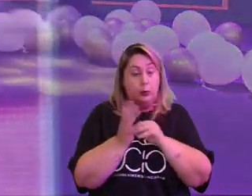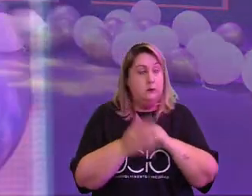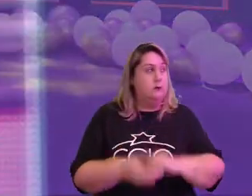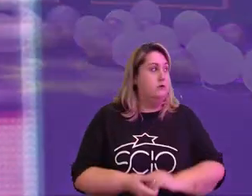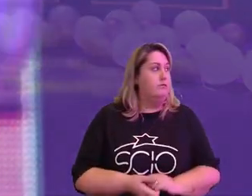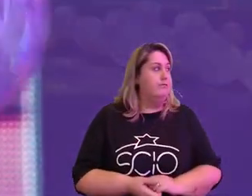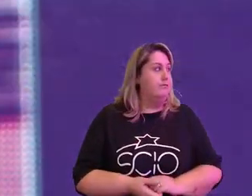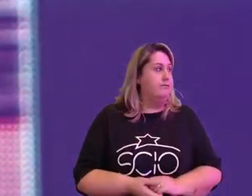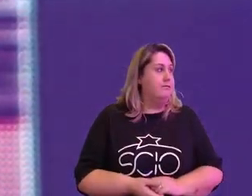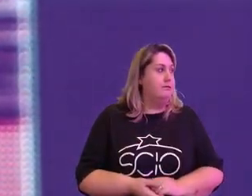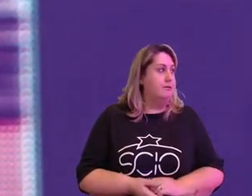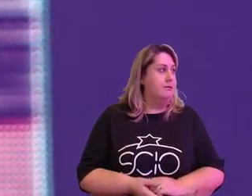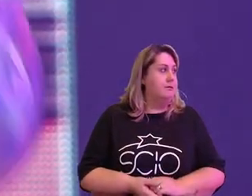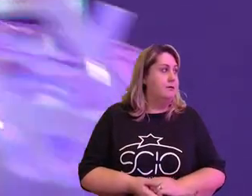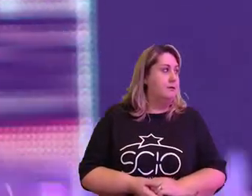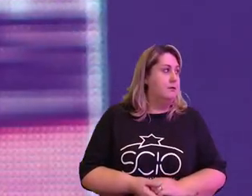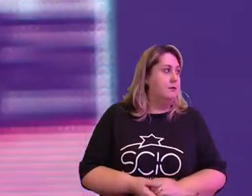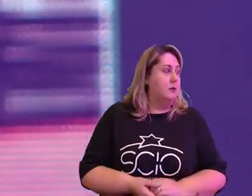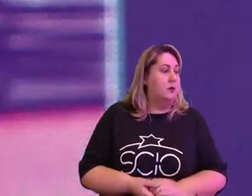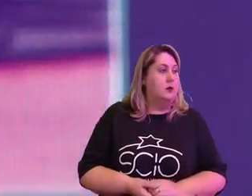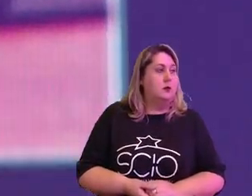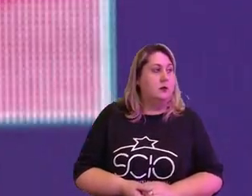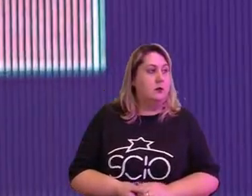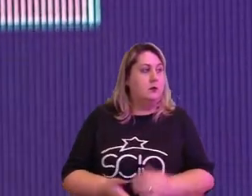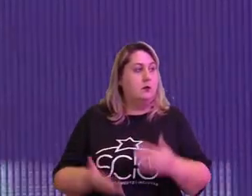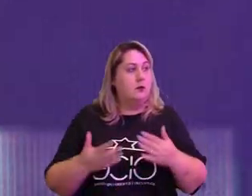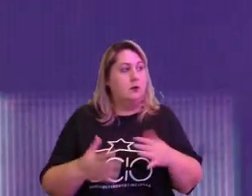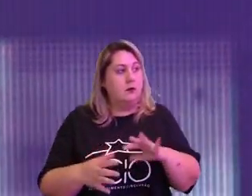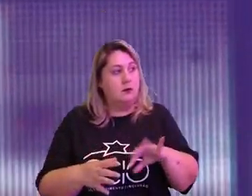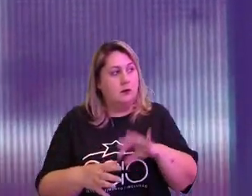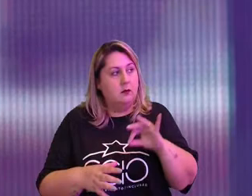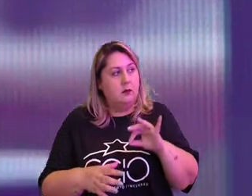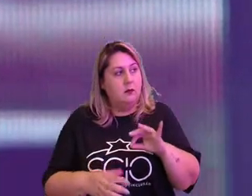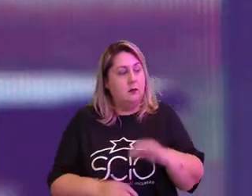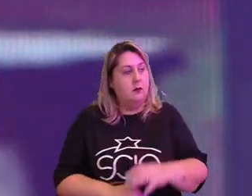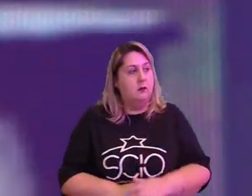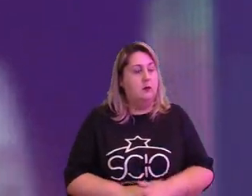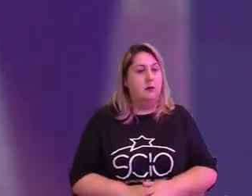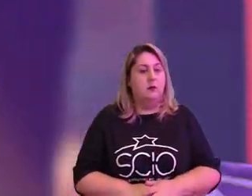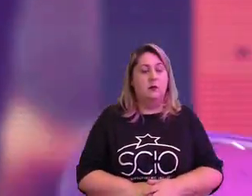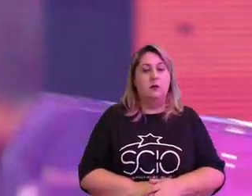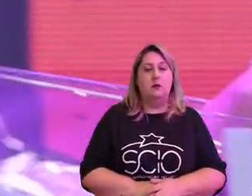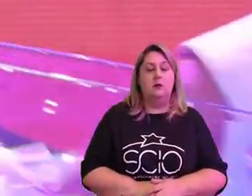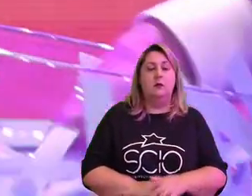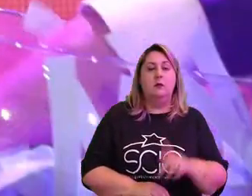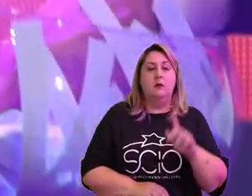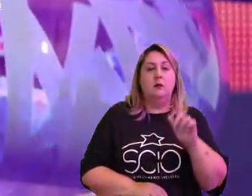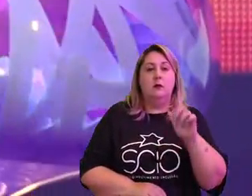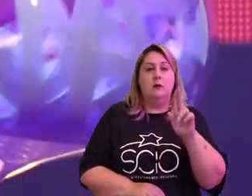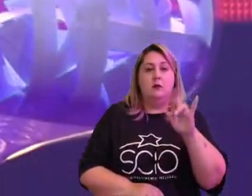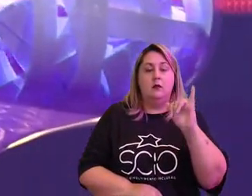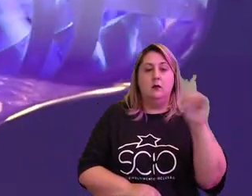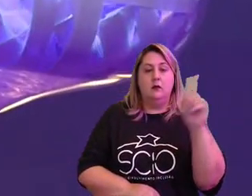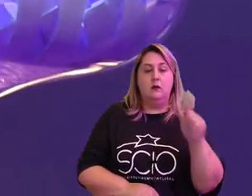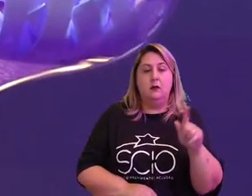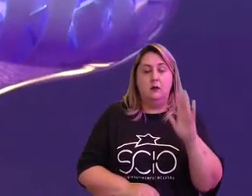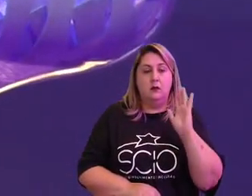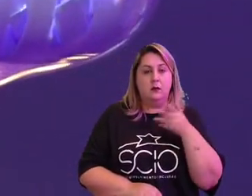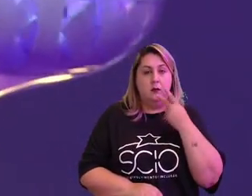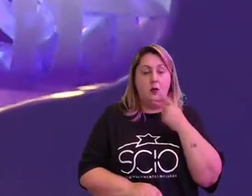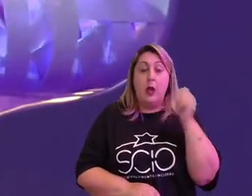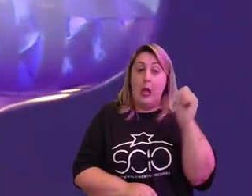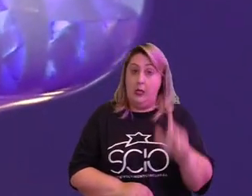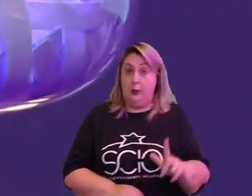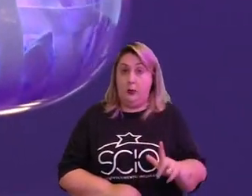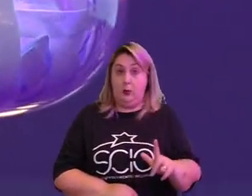já vai acertar o telão para eu ler qual é o brinde. Já vou puxando aqui, vou puxar do quiz. Como o Roger já falou, o quiz